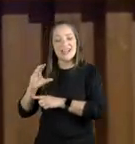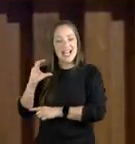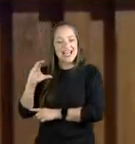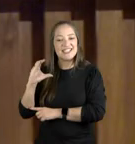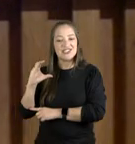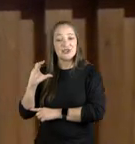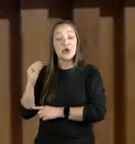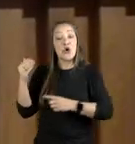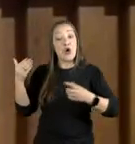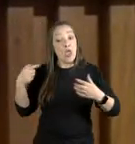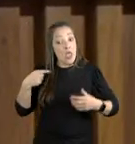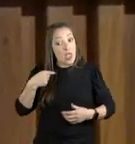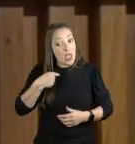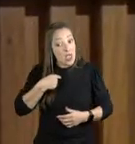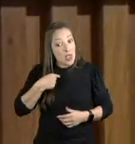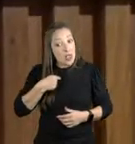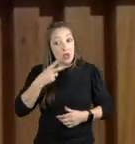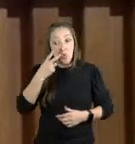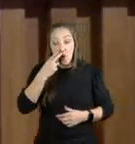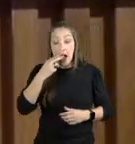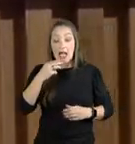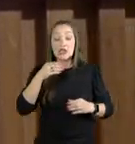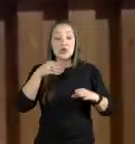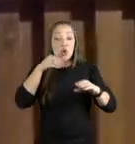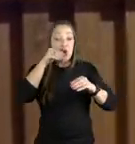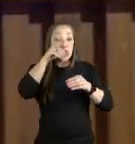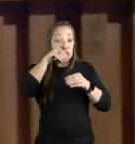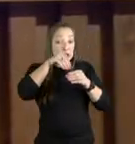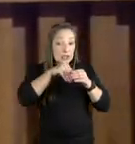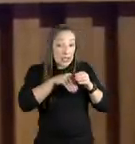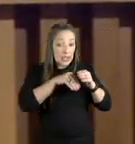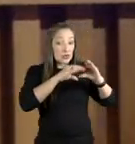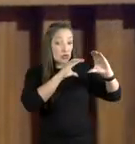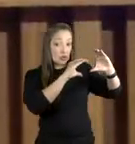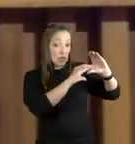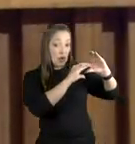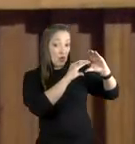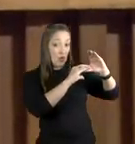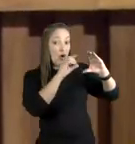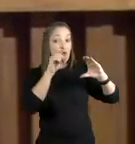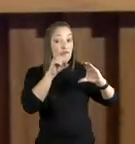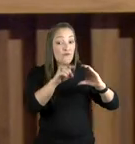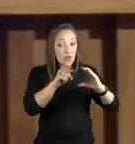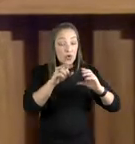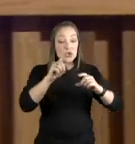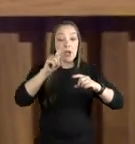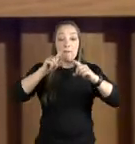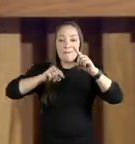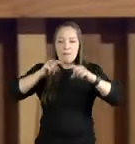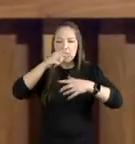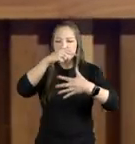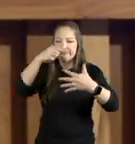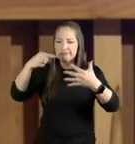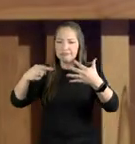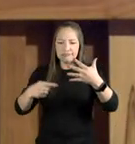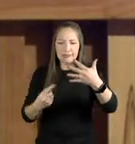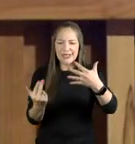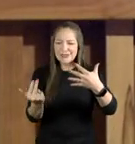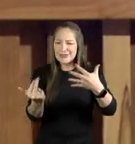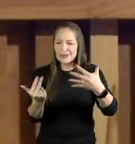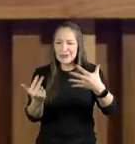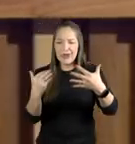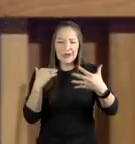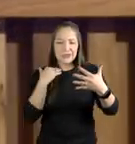particularmente, acho que dentro das corretoras você vai conseguir produtos, os mesmos produtos que são oferecidos no banco, com